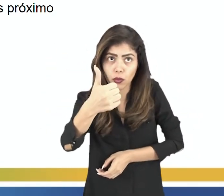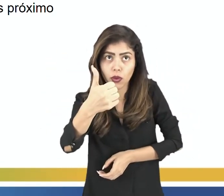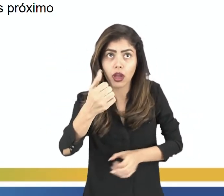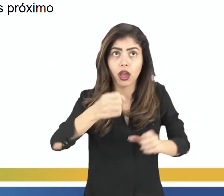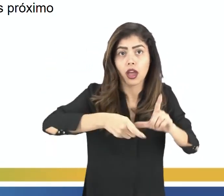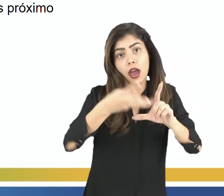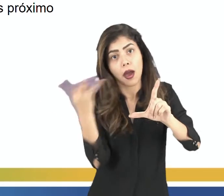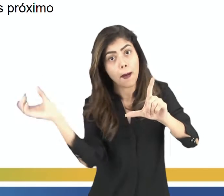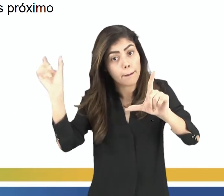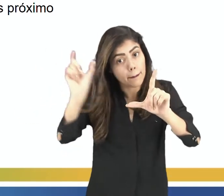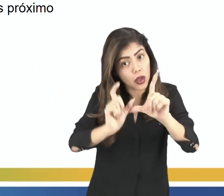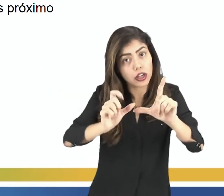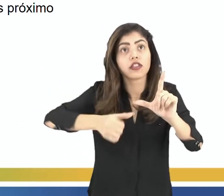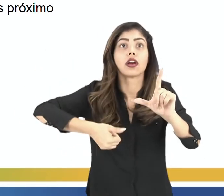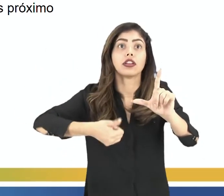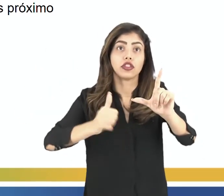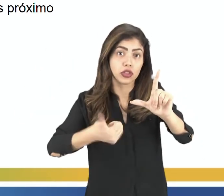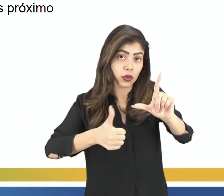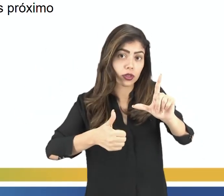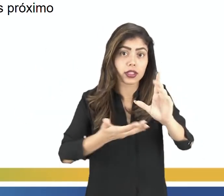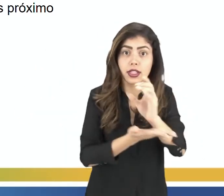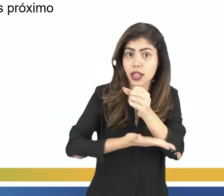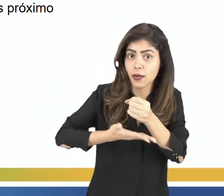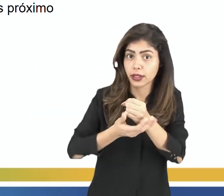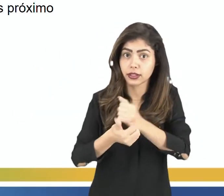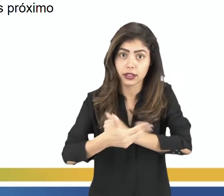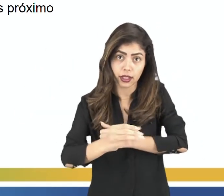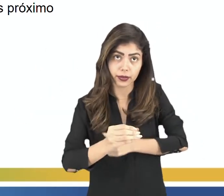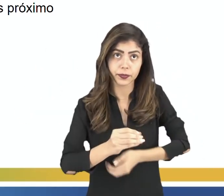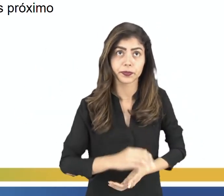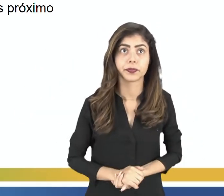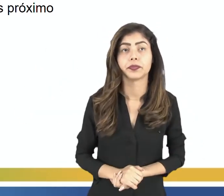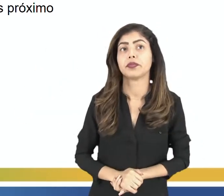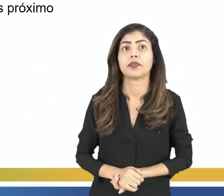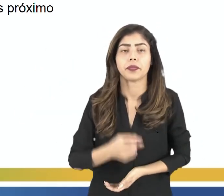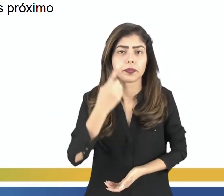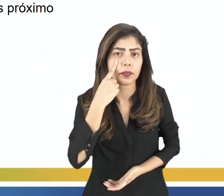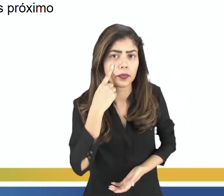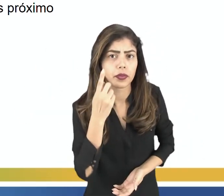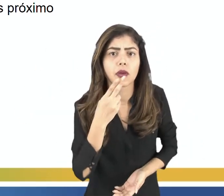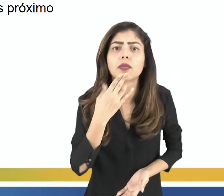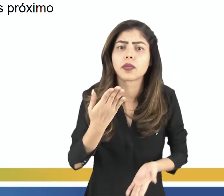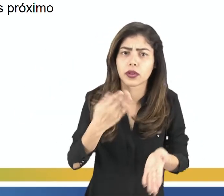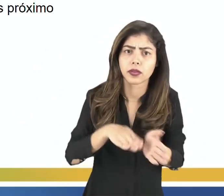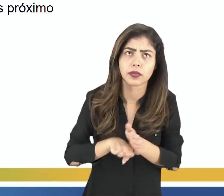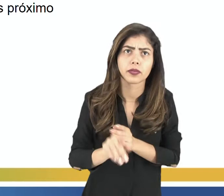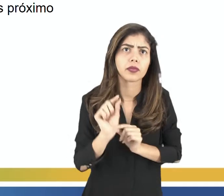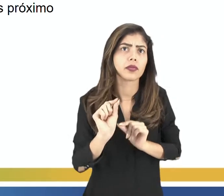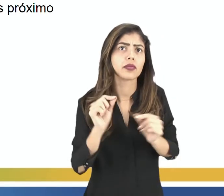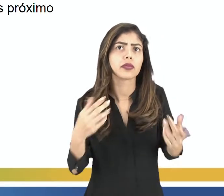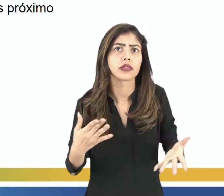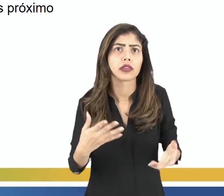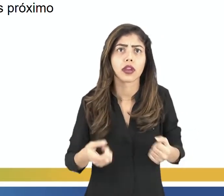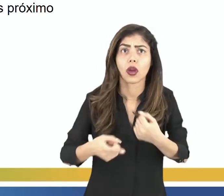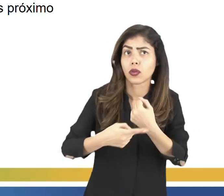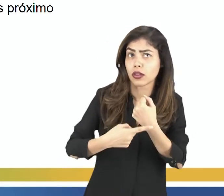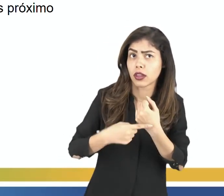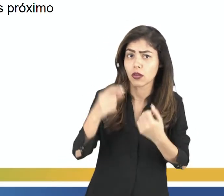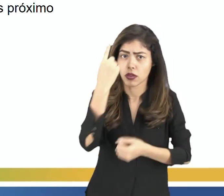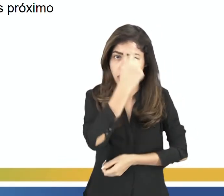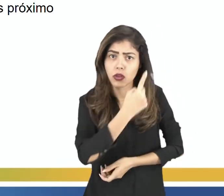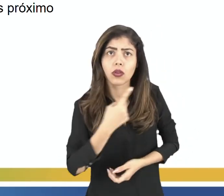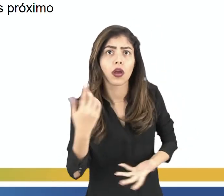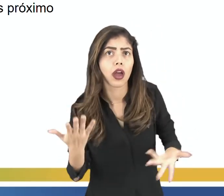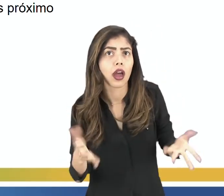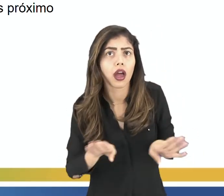1,041 com aproximação para log de 11 na base 10. Vamos ver o que ele pede mais na questão. O tempo decorrido em